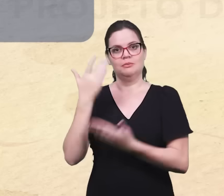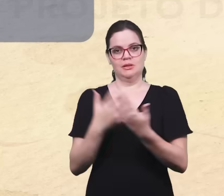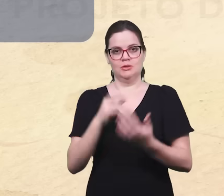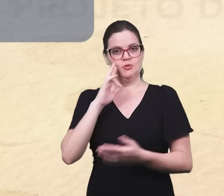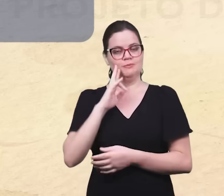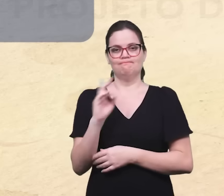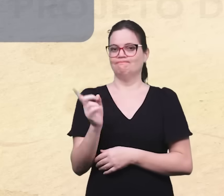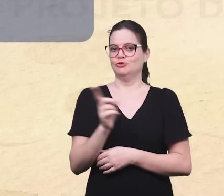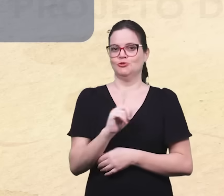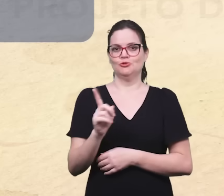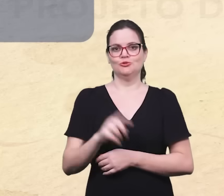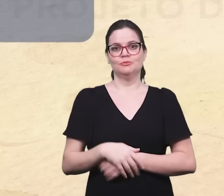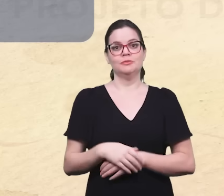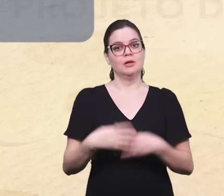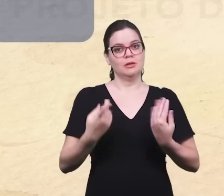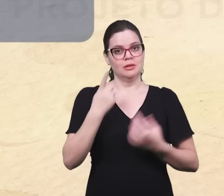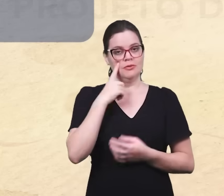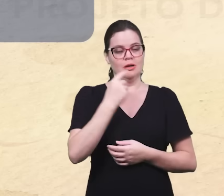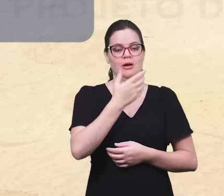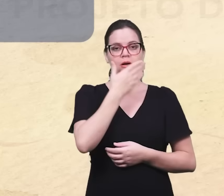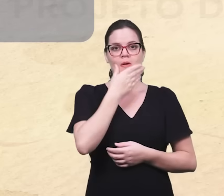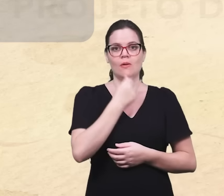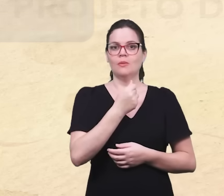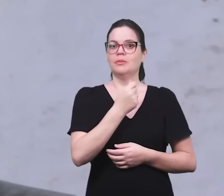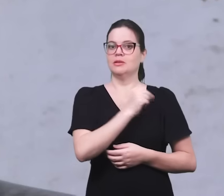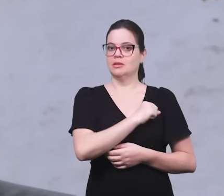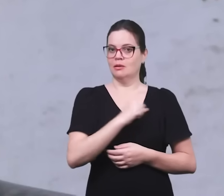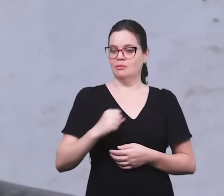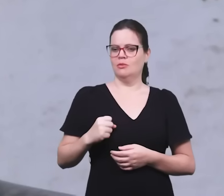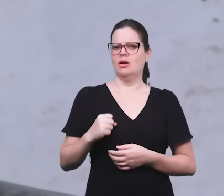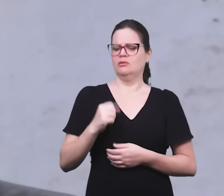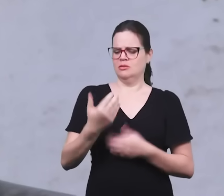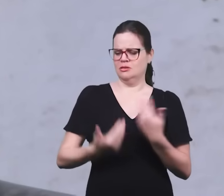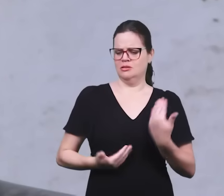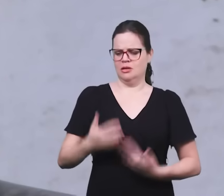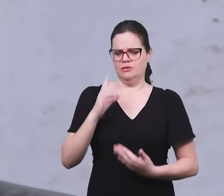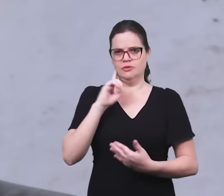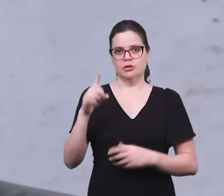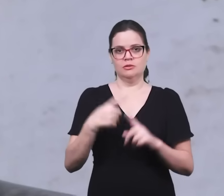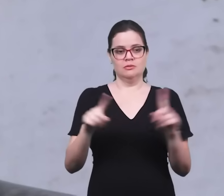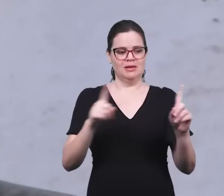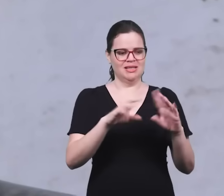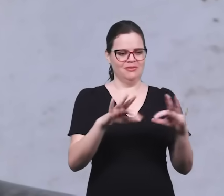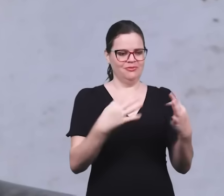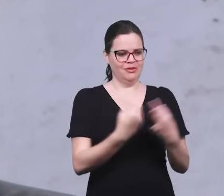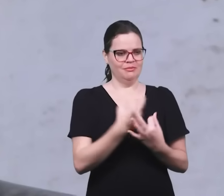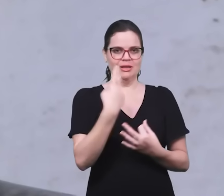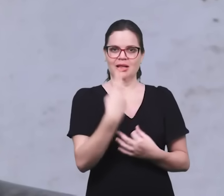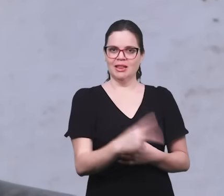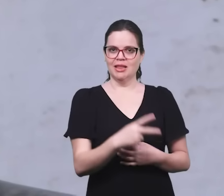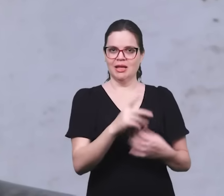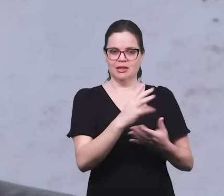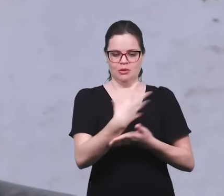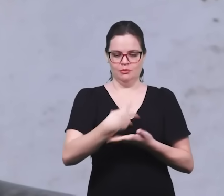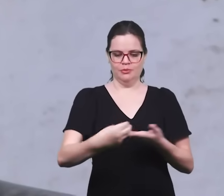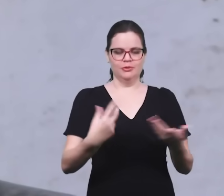ele em si, um servo de Deus, né, um homem usado por Deus, mas não conseguiu aplicar isso a quem?